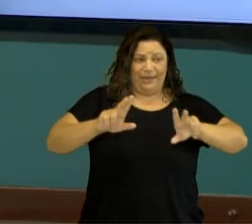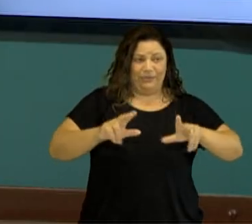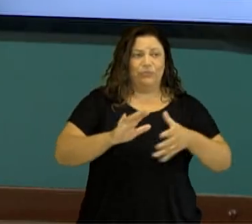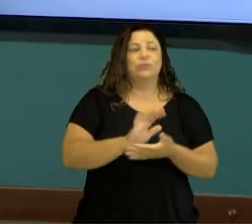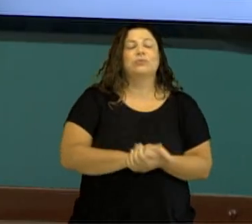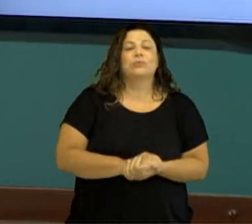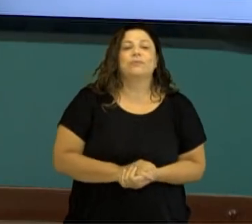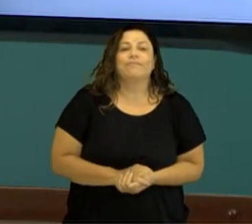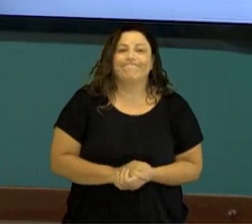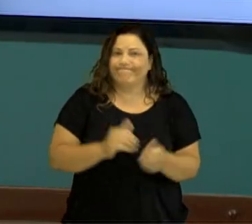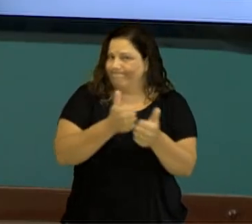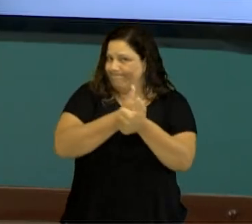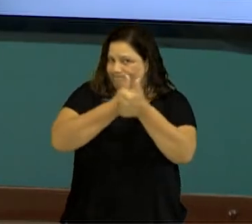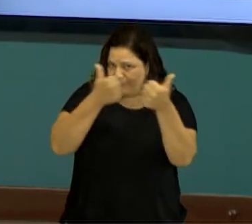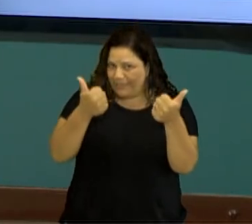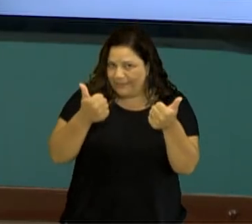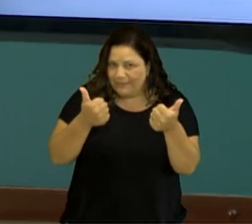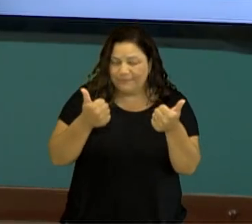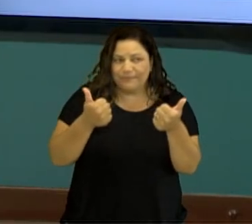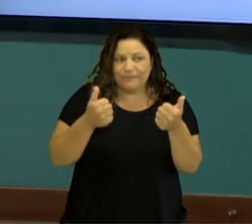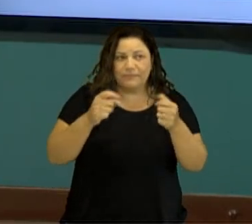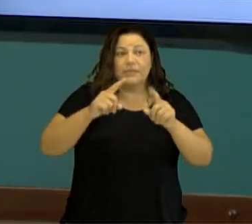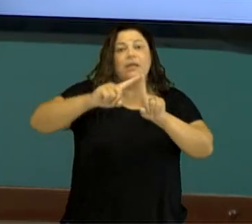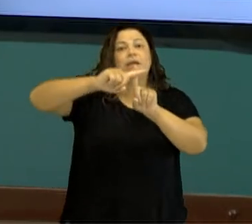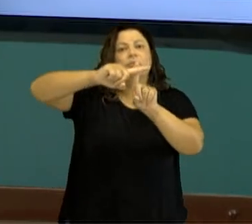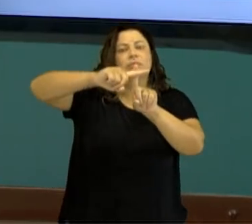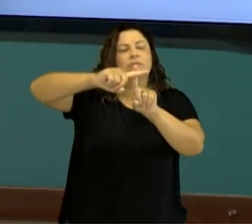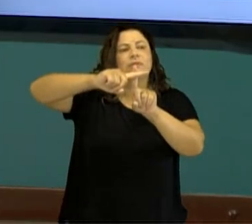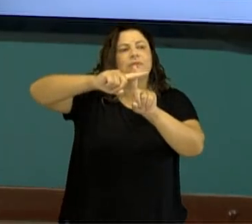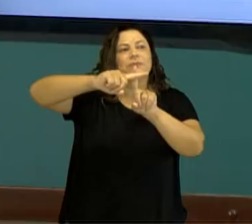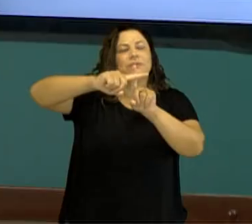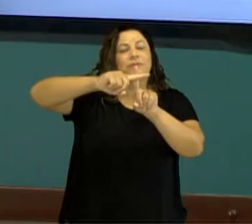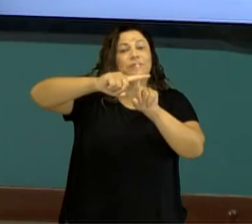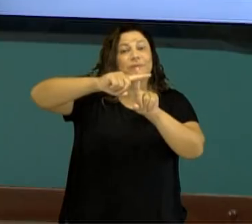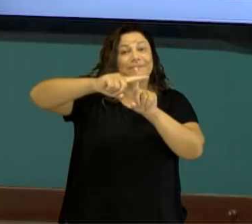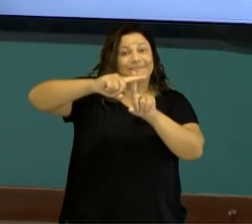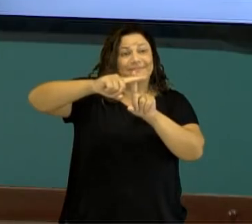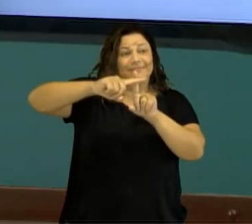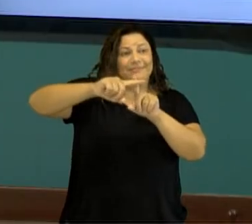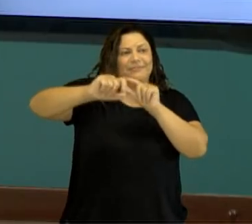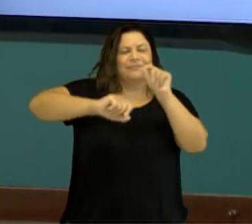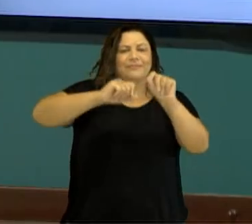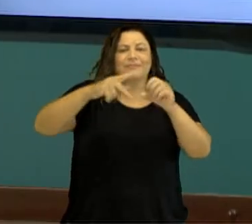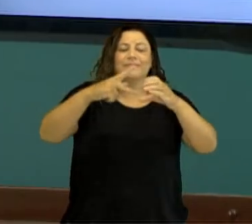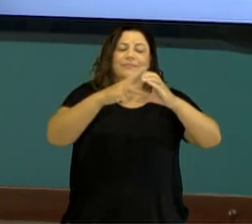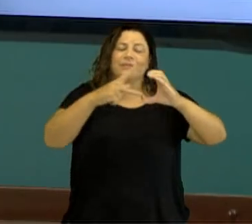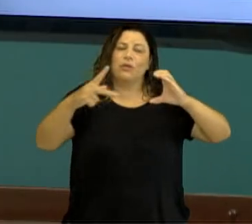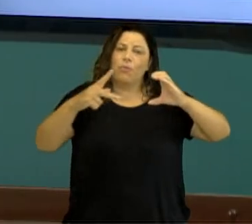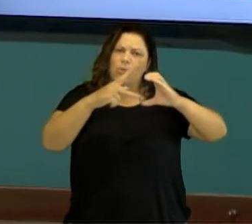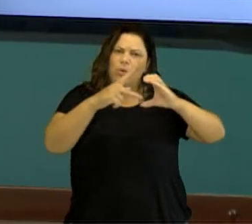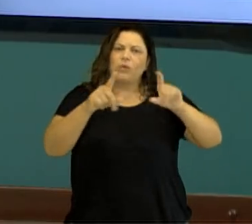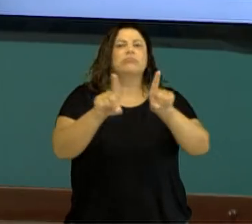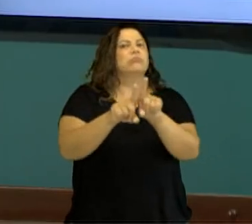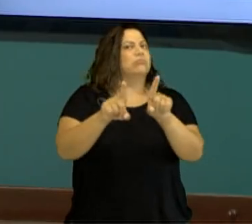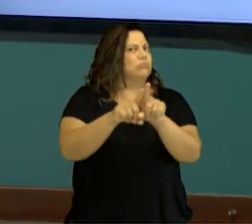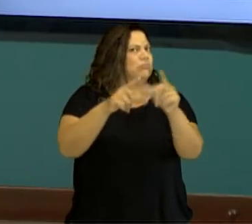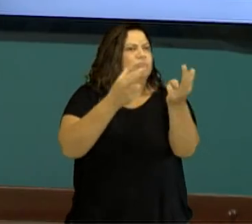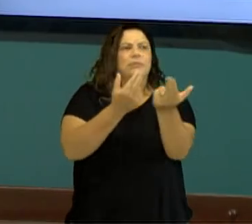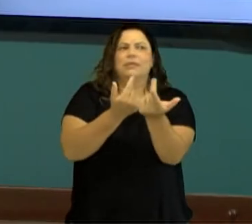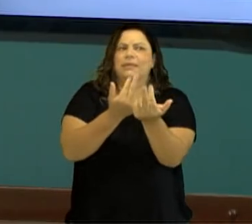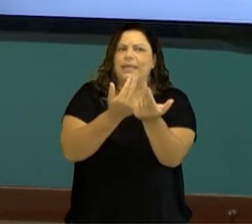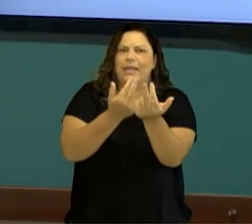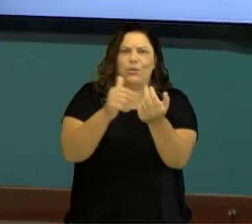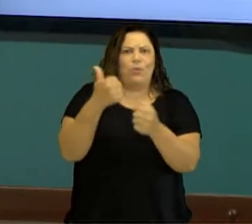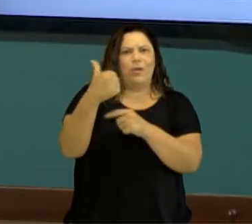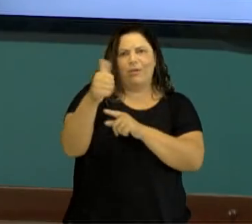elétrons, tá bom? E a carga positiva, tá aqui, ó, carga positiva, prótons, também é igual a